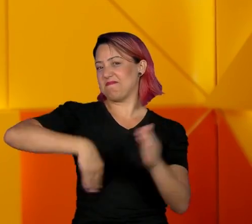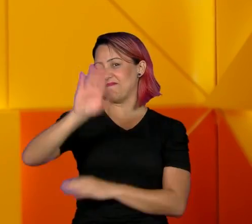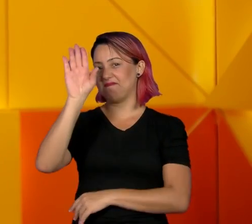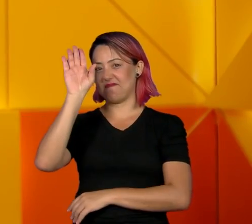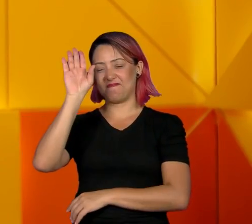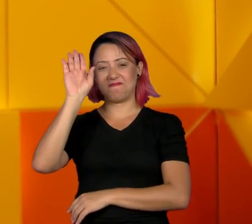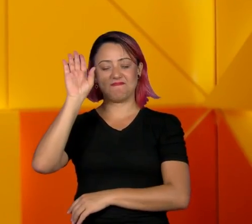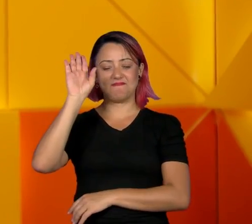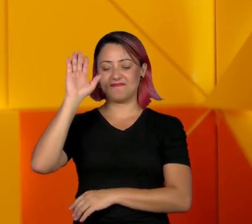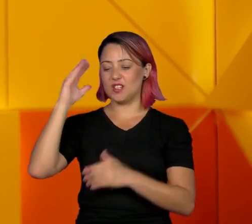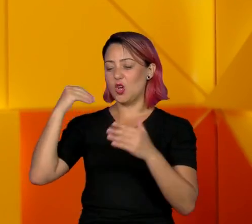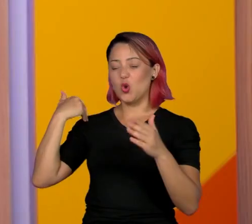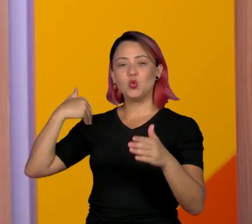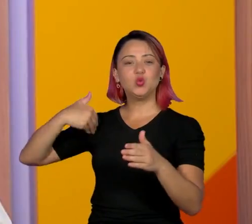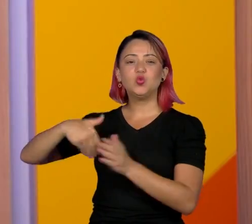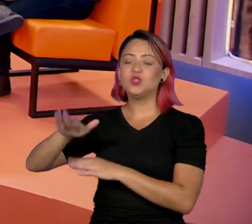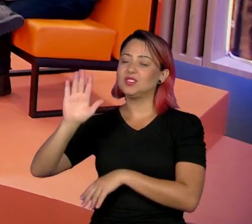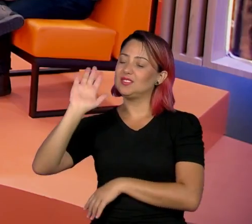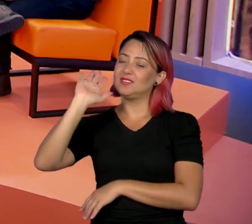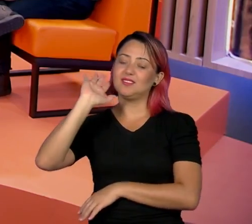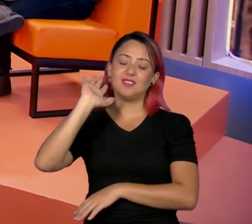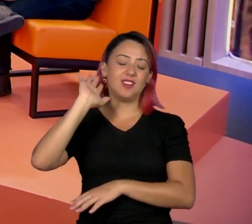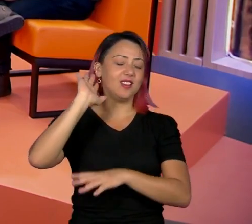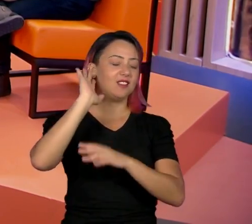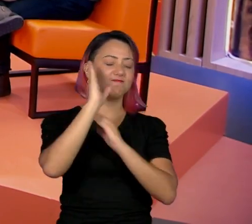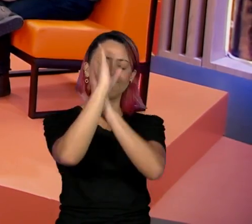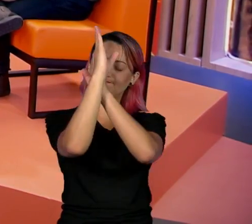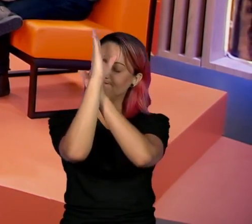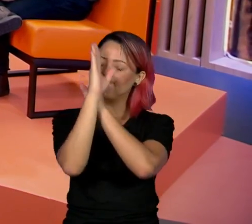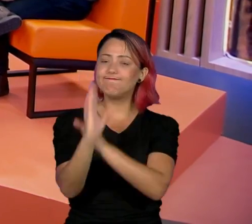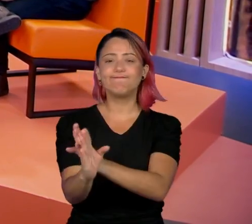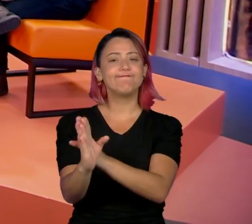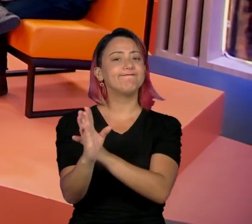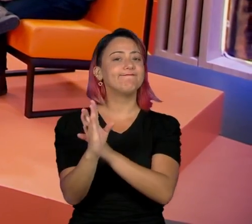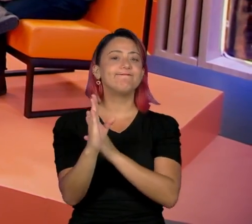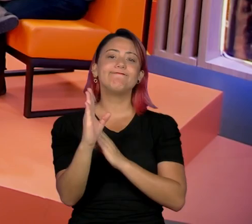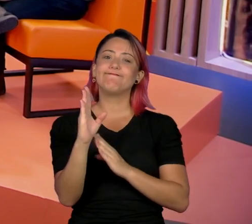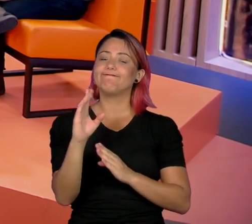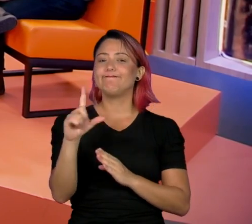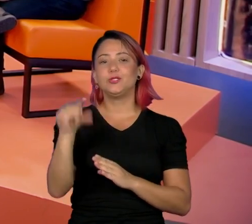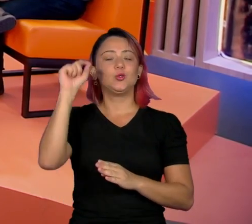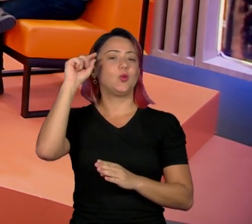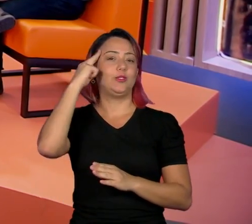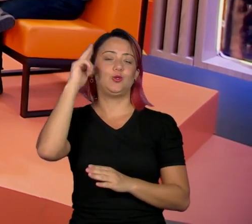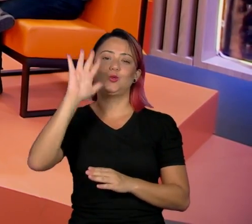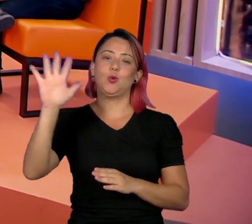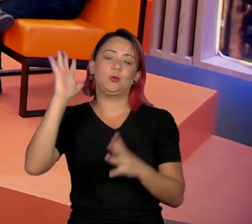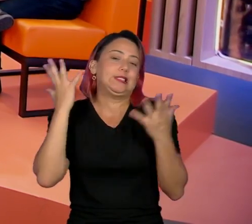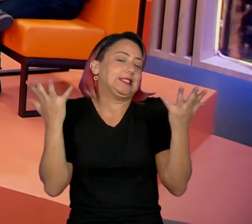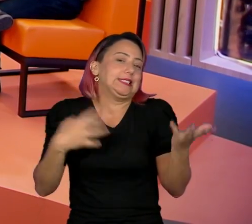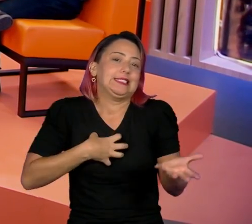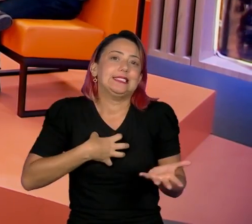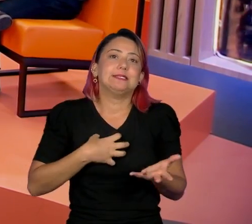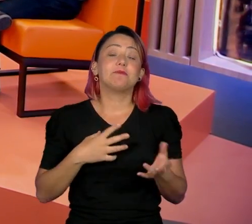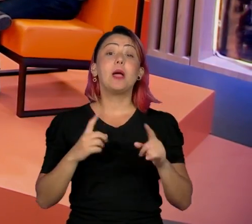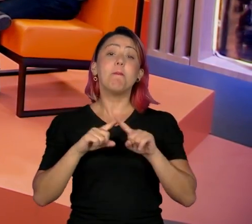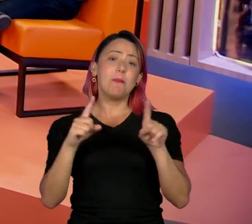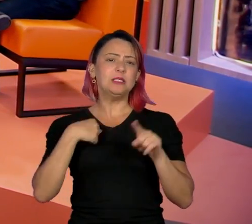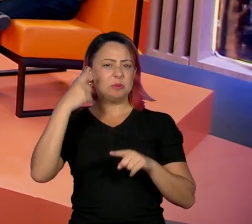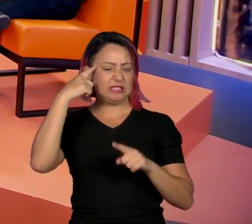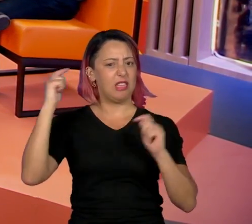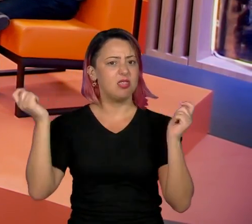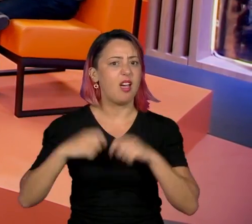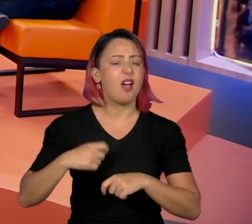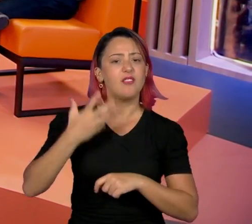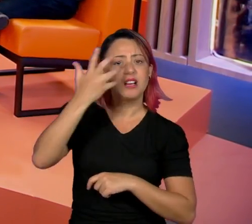o pé. Eu falei, eu vou ter que ir atrás disso, porque eu enxergava... E fez a escolha certa. Enxergava que... Ainda não achava que ia fazer música.